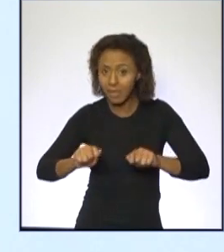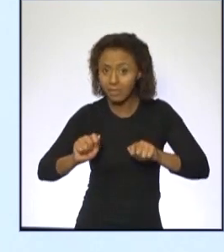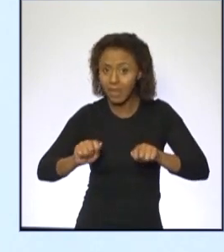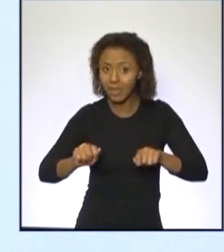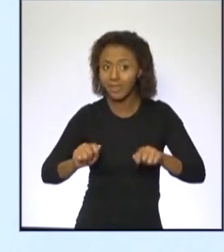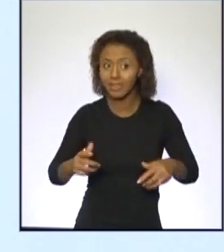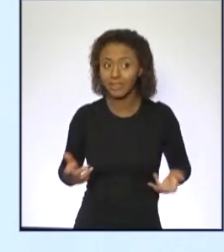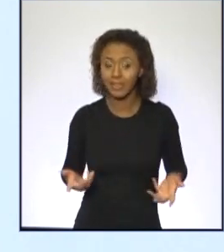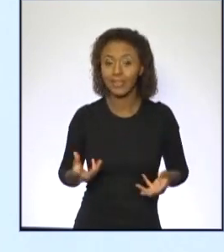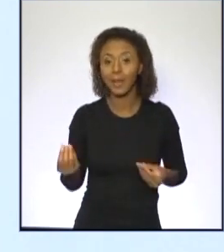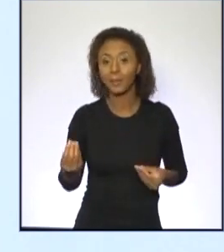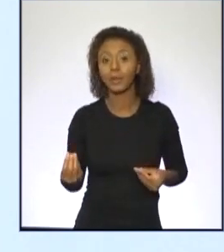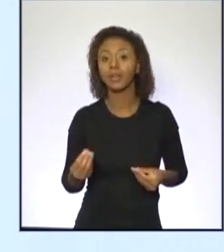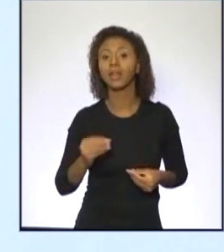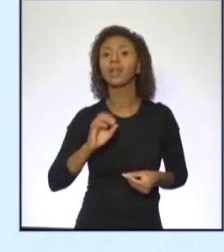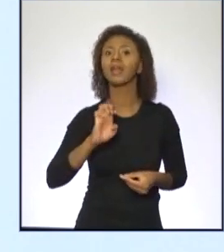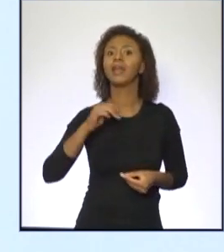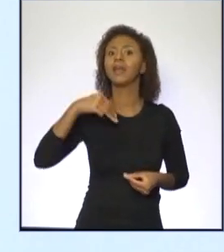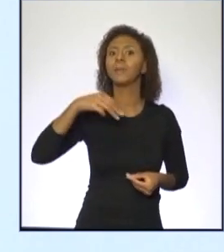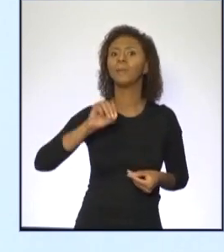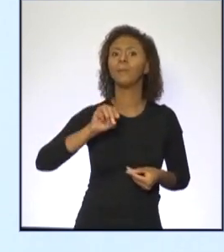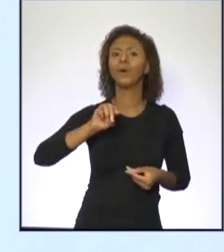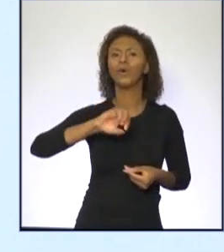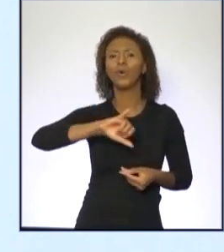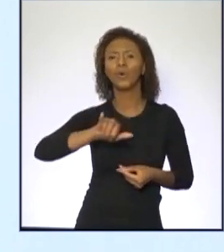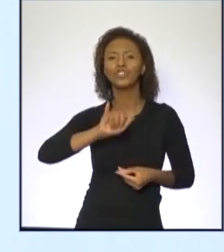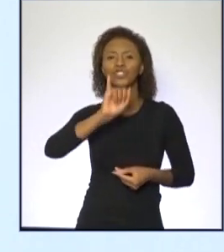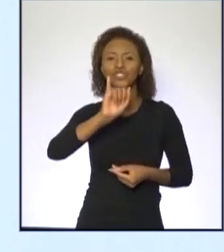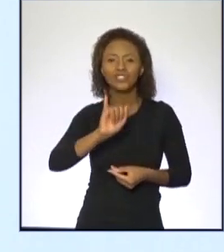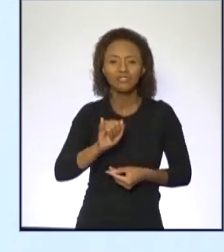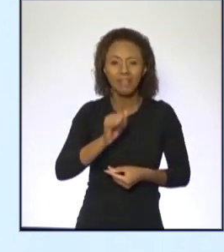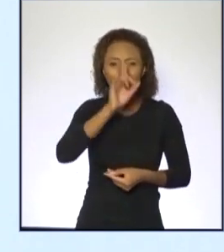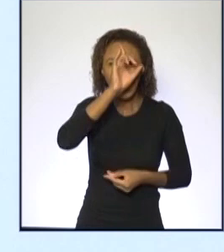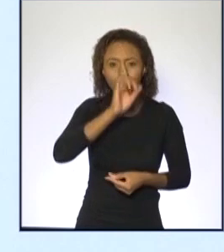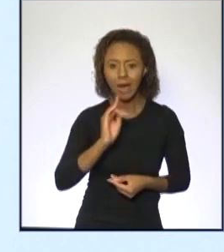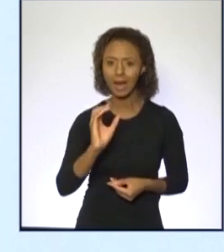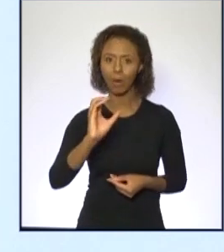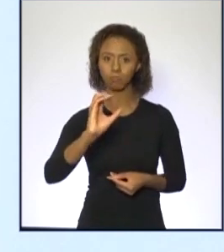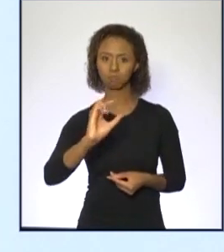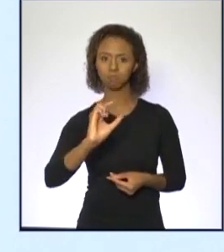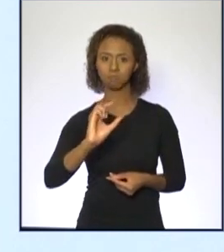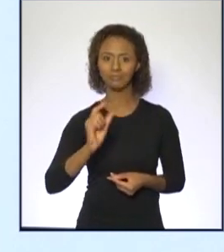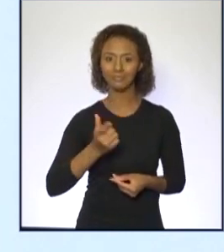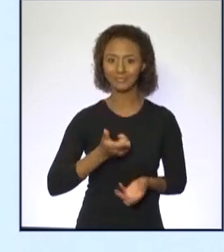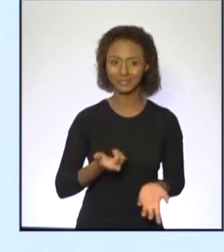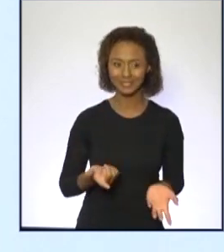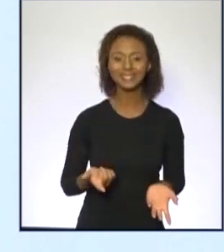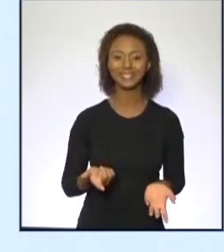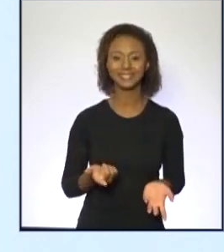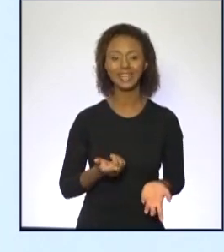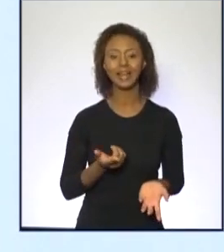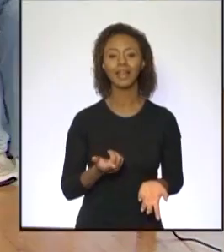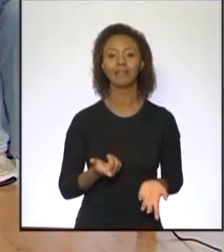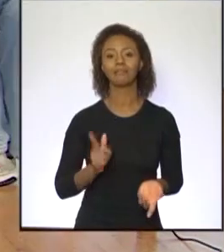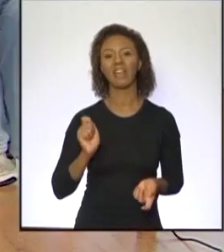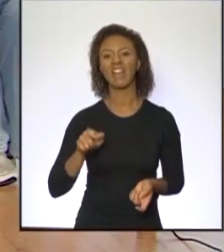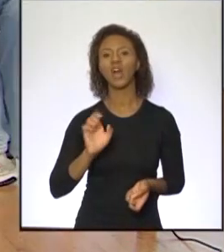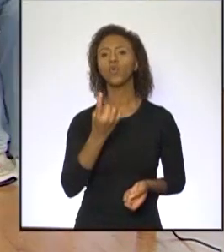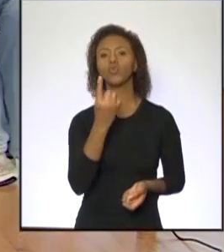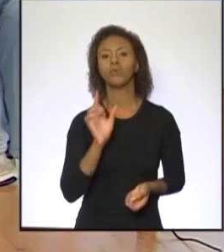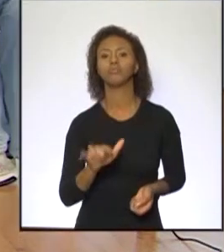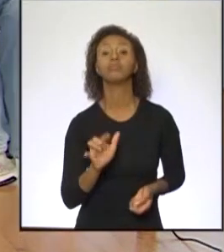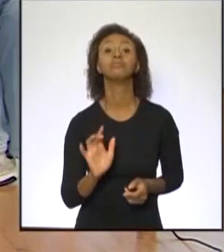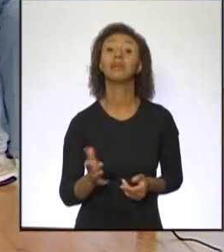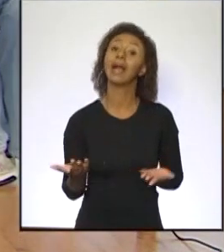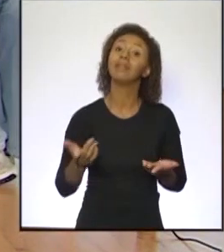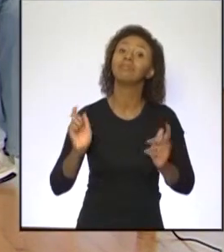tem os emojis como é costume numa live em que a gente pode apenas digitar aqui, mas a